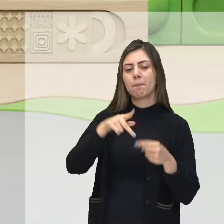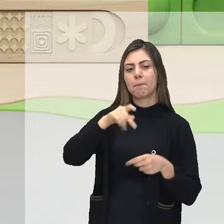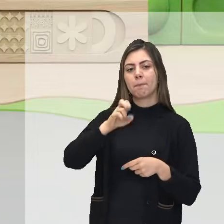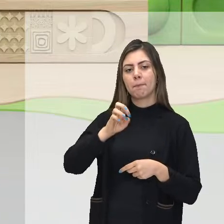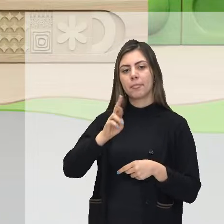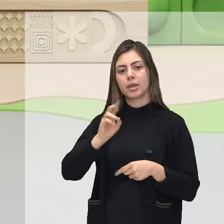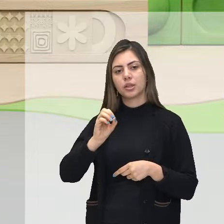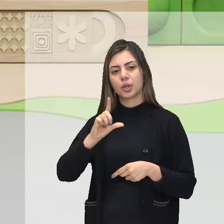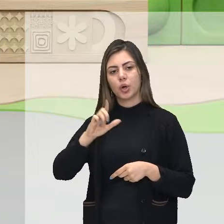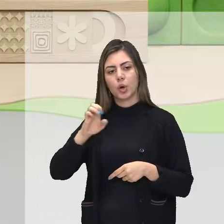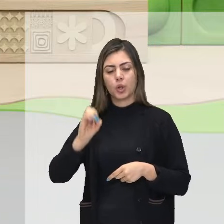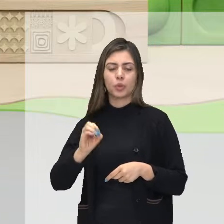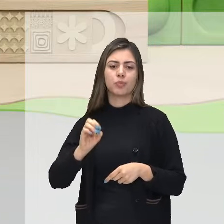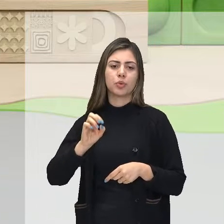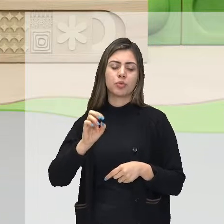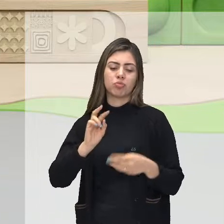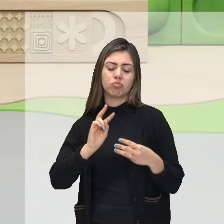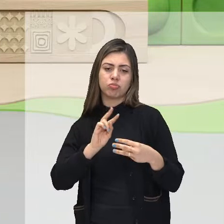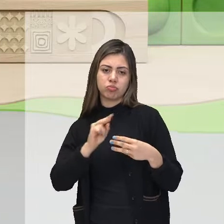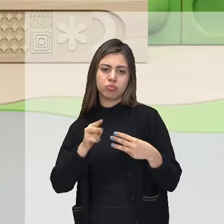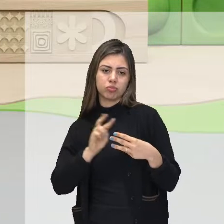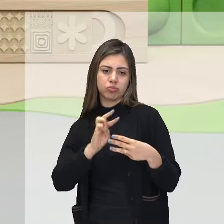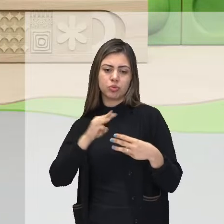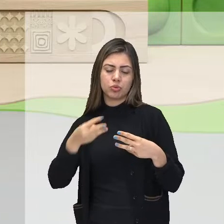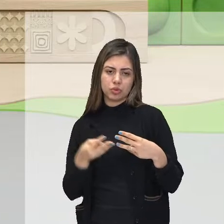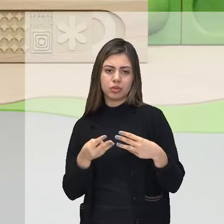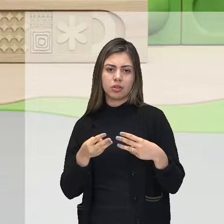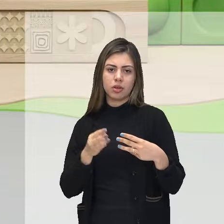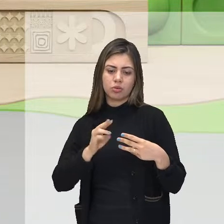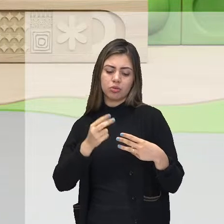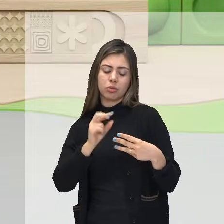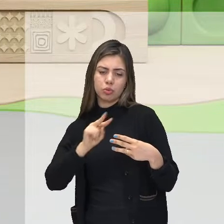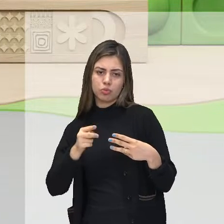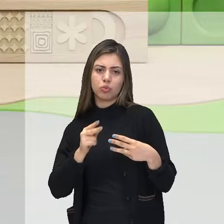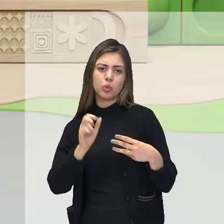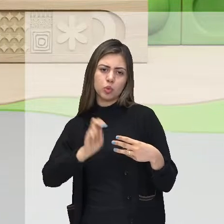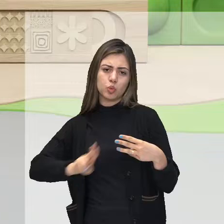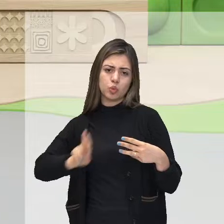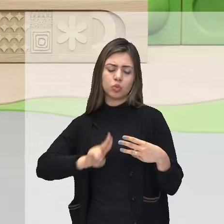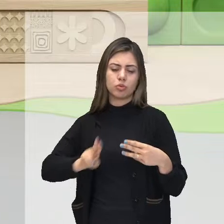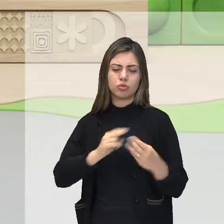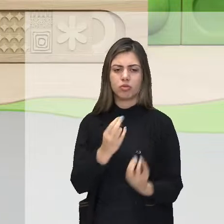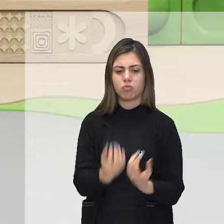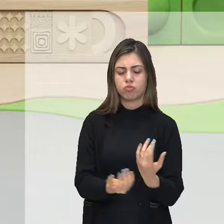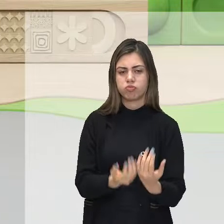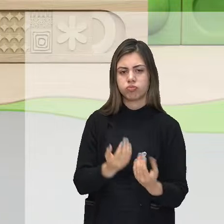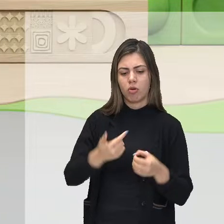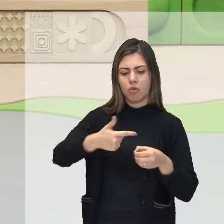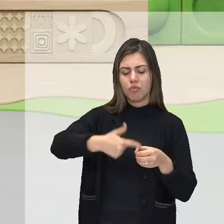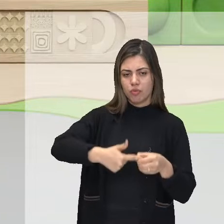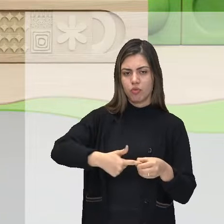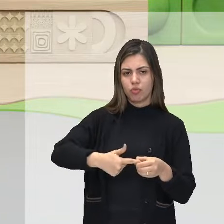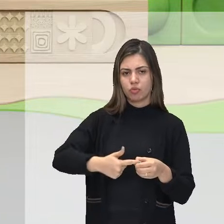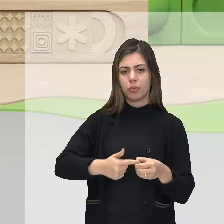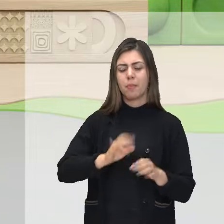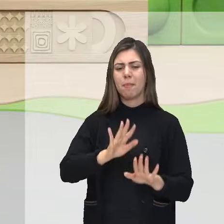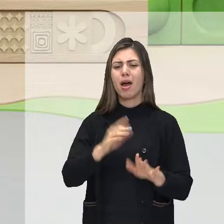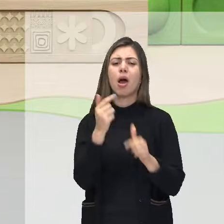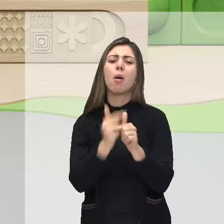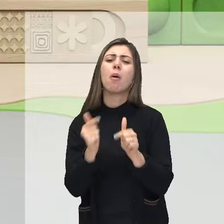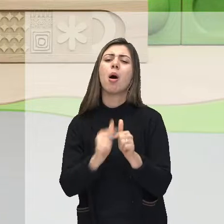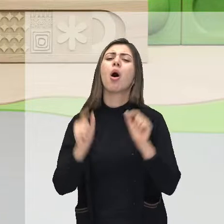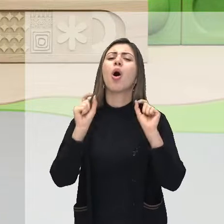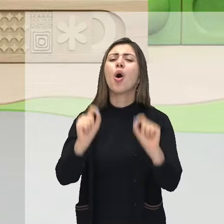fósseis que a gente utiliza, e também o gás natural, certo? Qual é o grande problema? O grande problema, gente, está